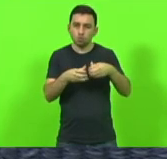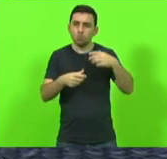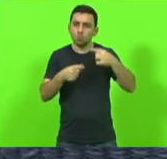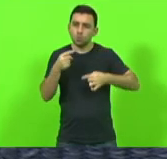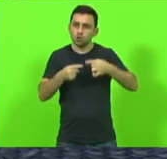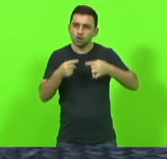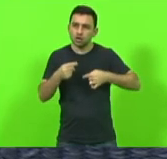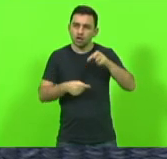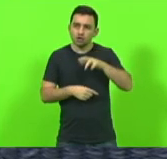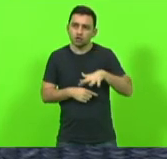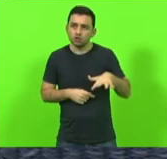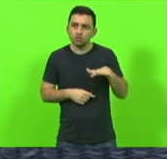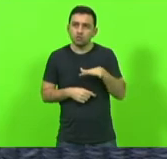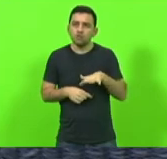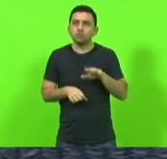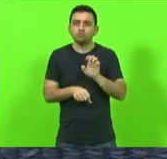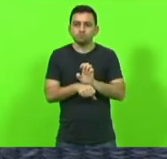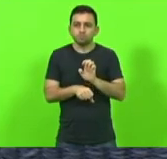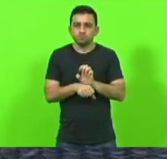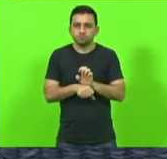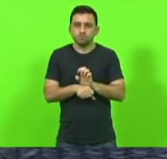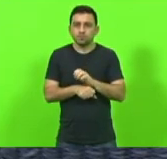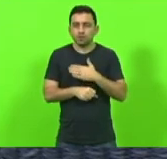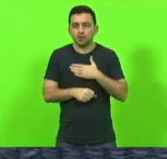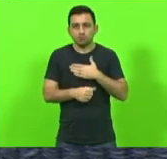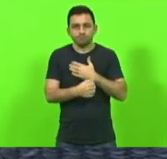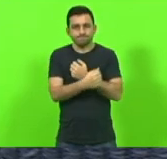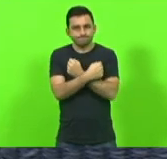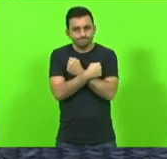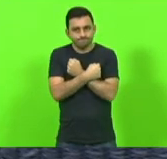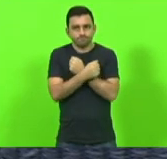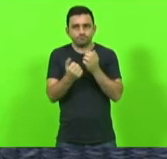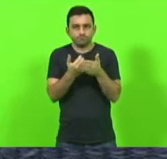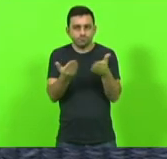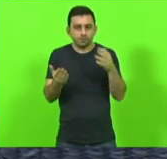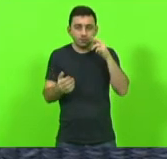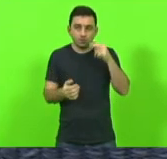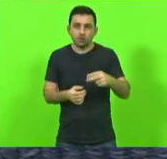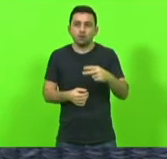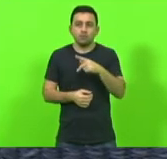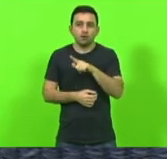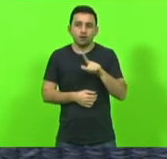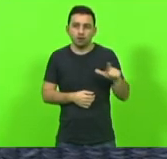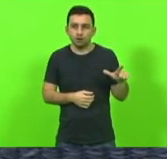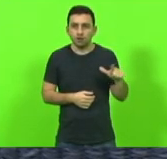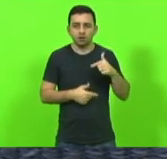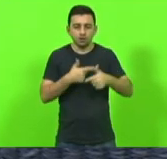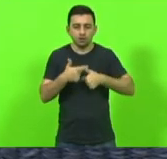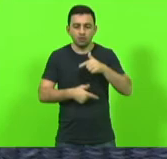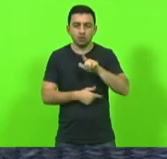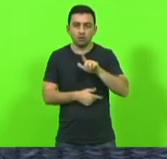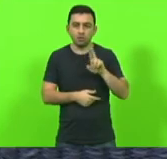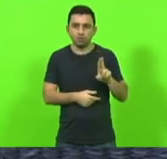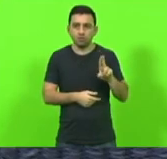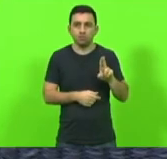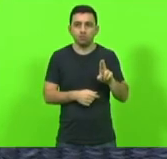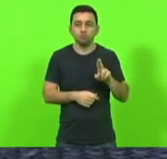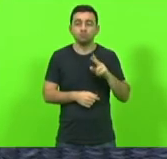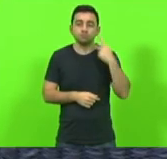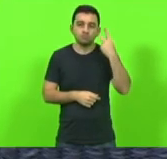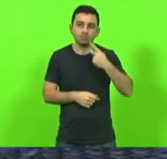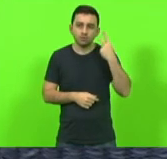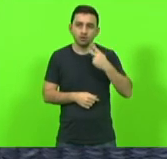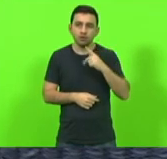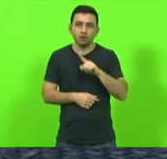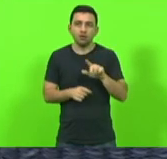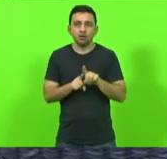regional e estadual. Então, meu grande abraço, reconhecimento do Partido Liberal pelo trabalho da Lu Bittencourt, nossa vereadora do PL, e da